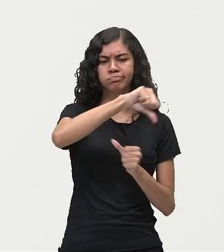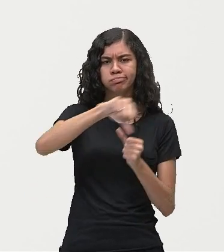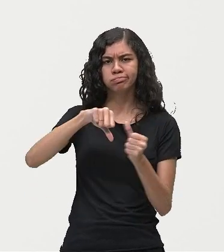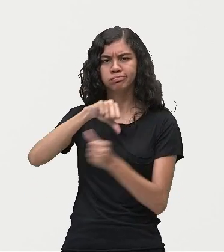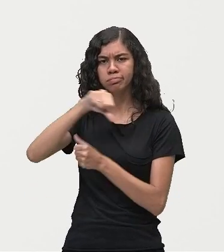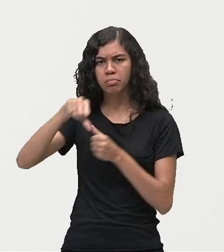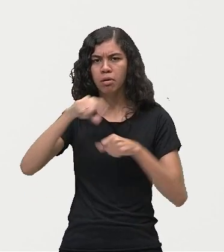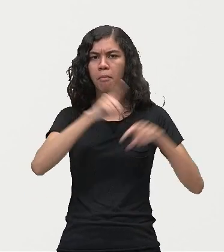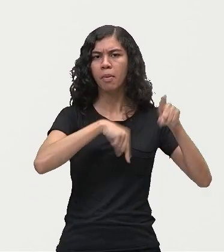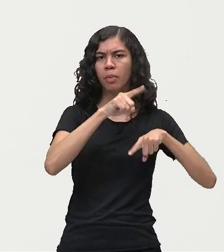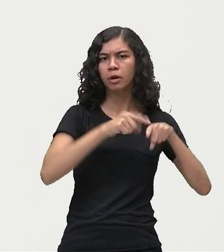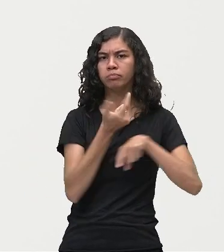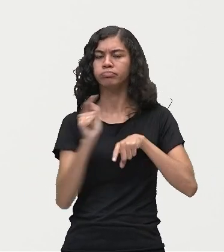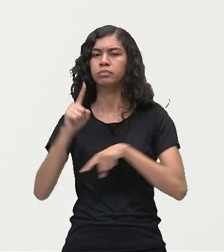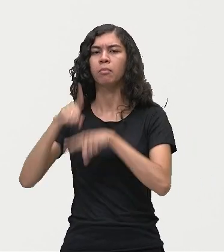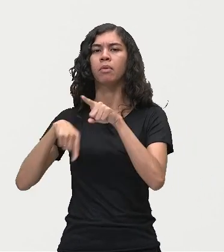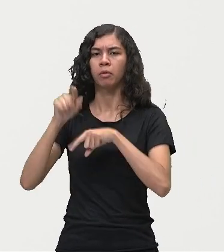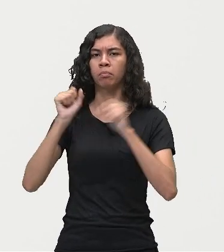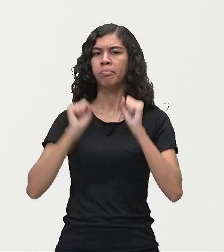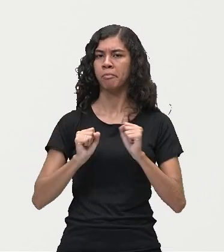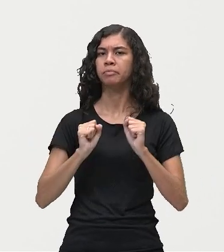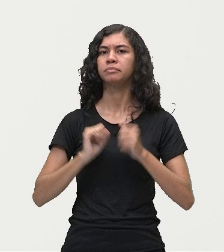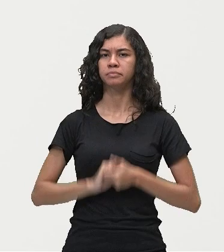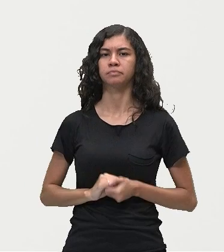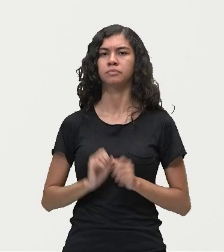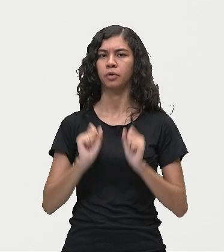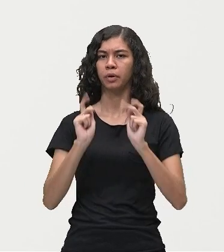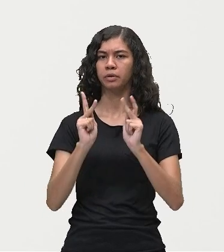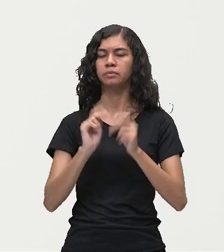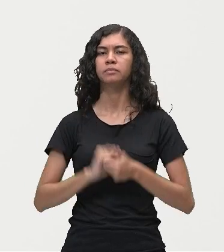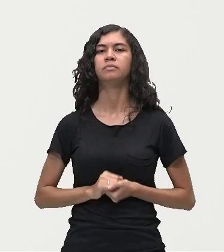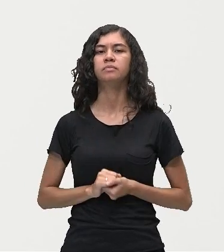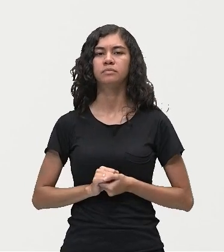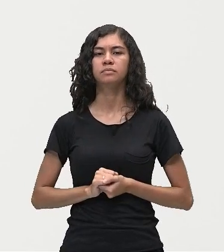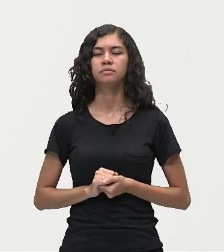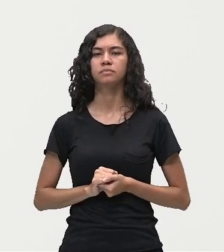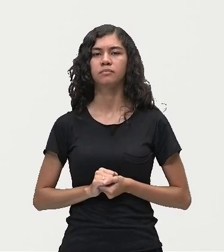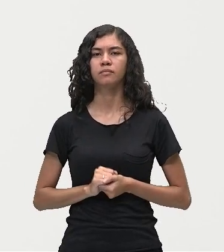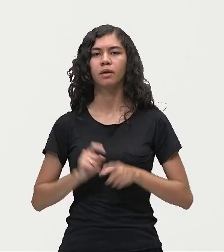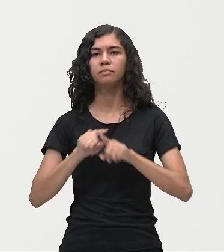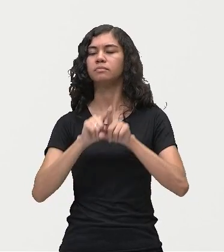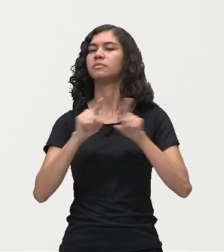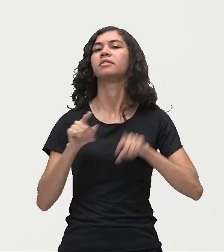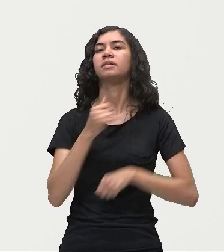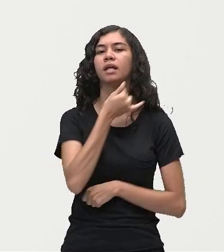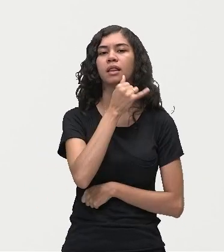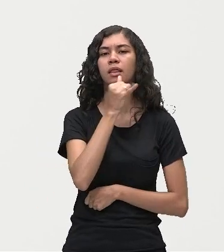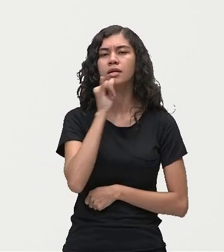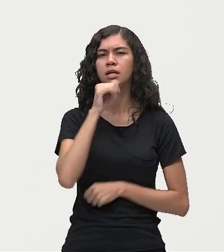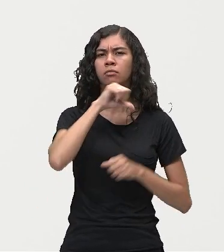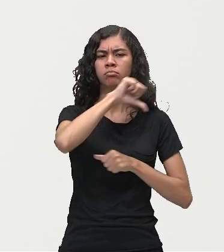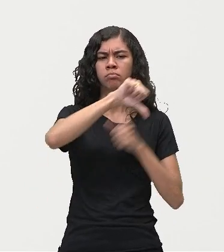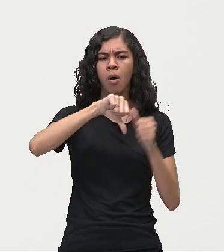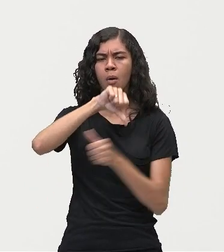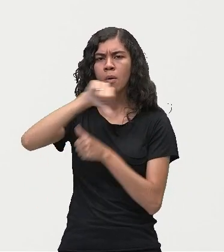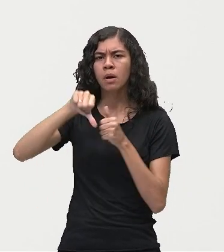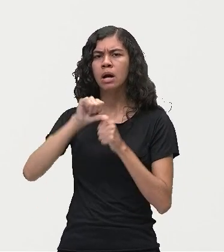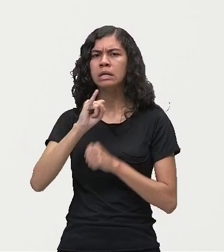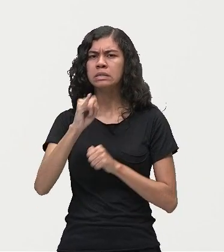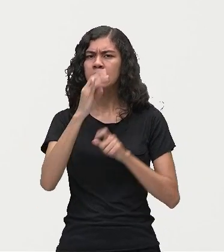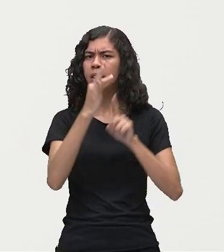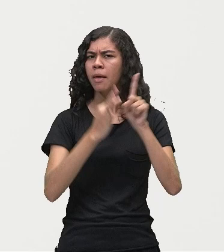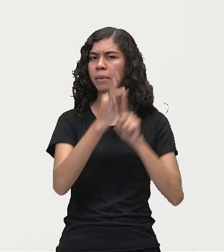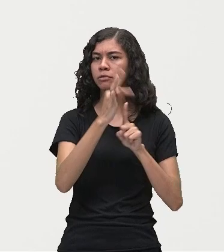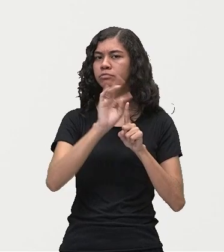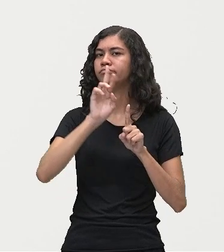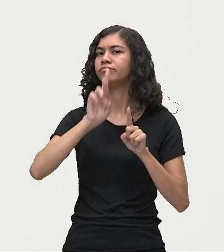um corpo para o outro. Ok? Mas essa energia só vai ser transferida de um corpo para o outro se as temperaturas forem